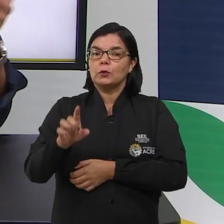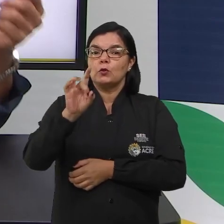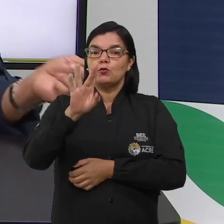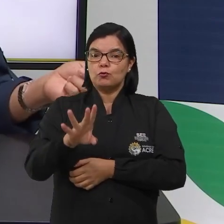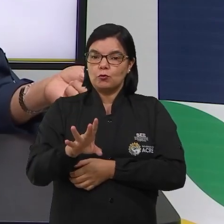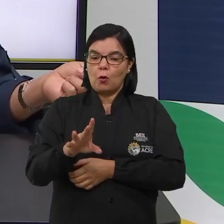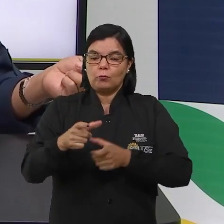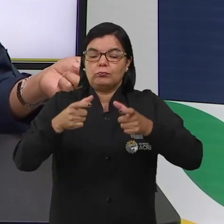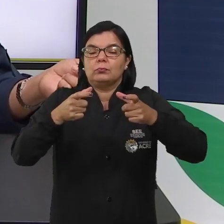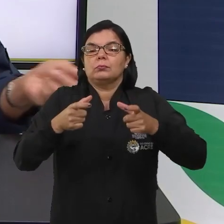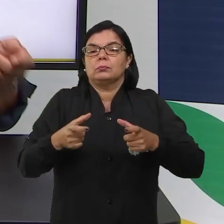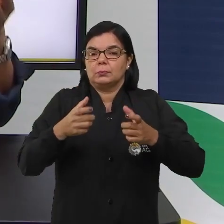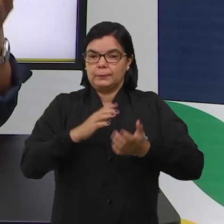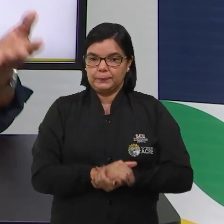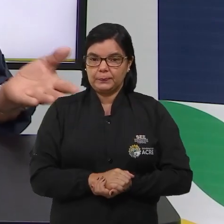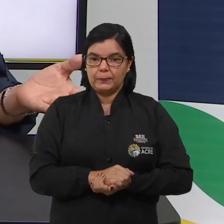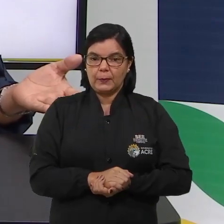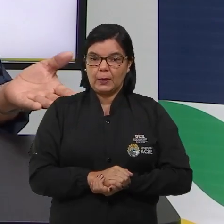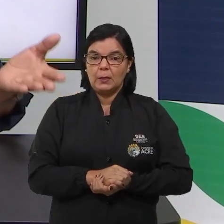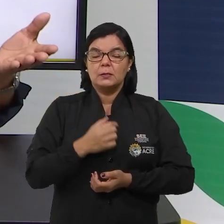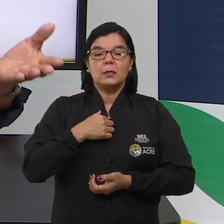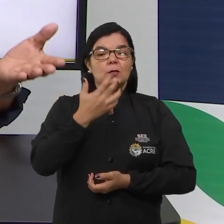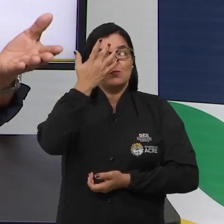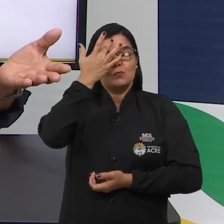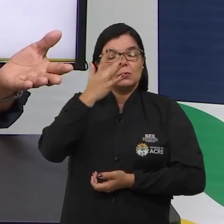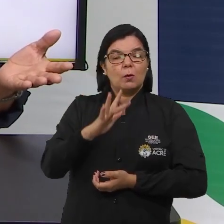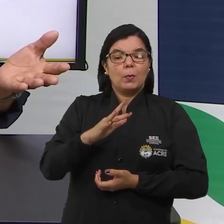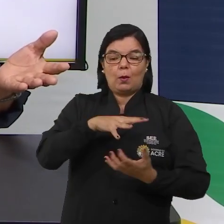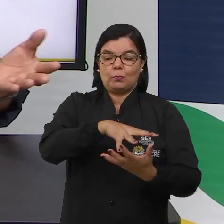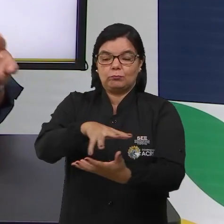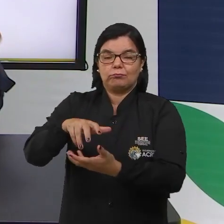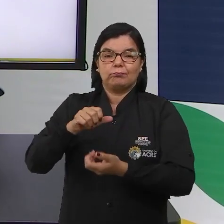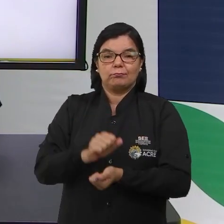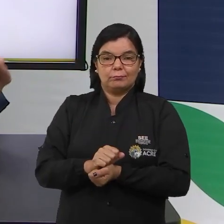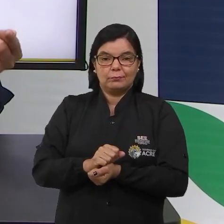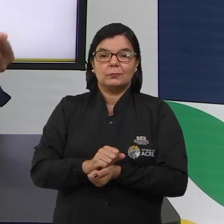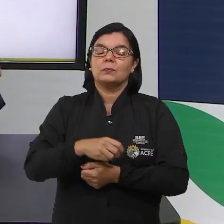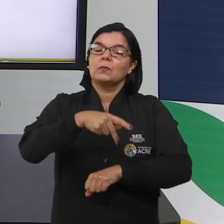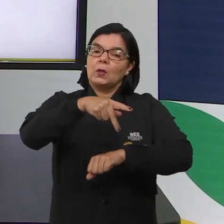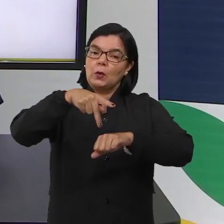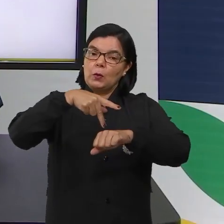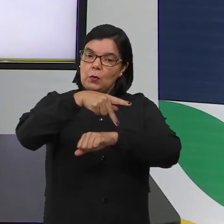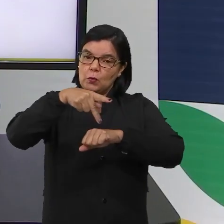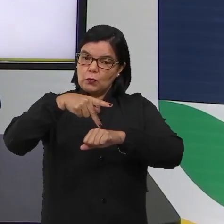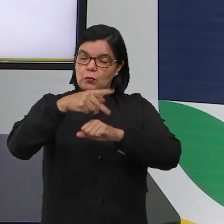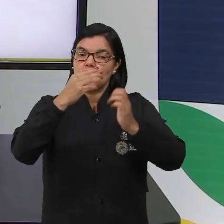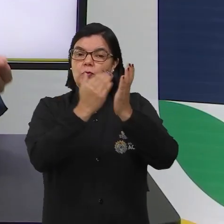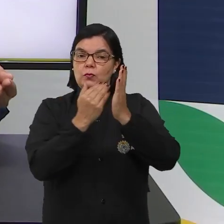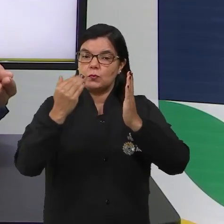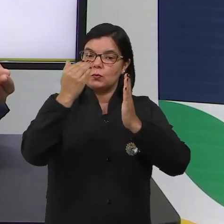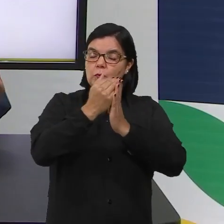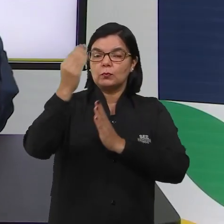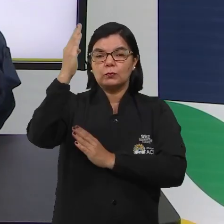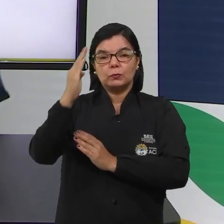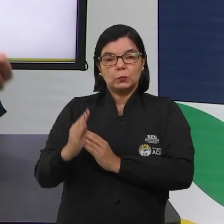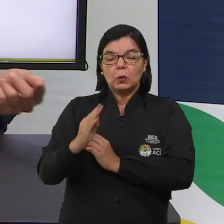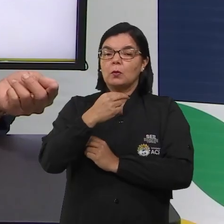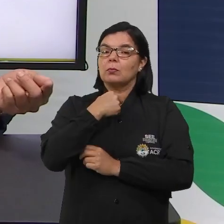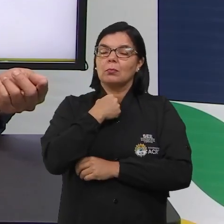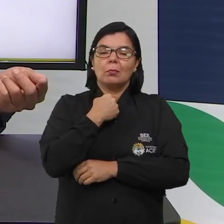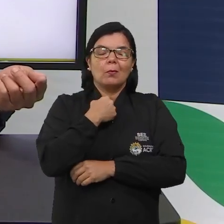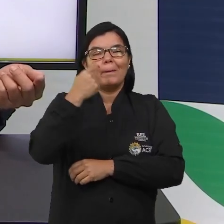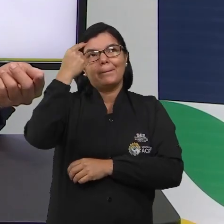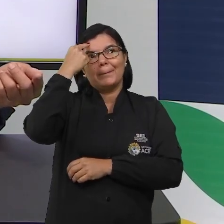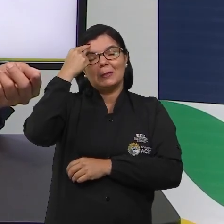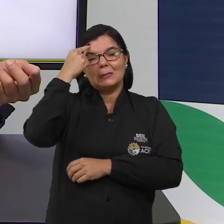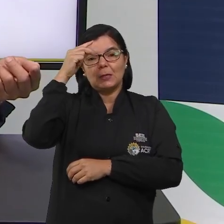seu pedaço, sem levar em consideração o mundo. Um país da magnitude do Brasil não pode